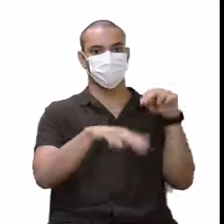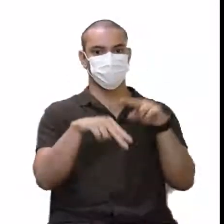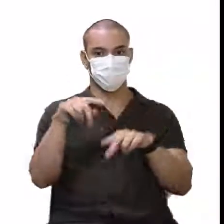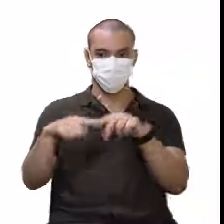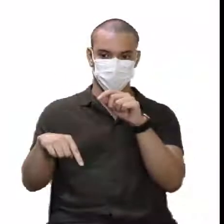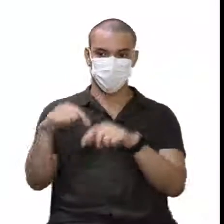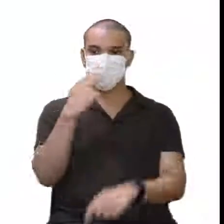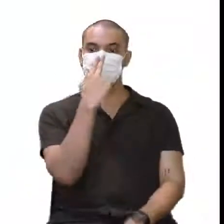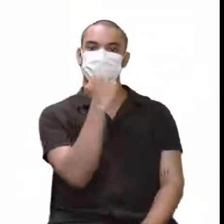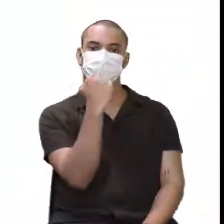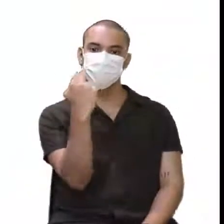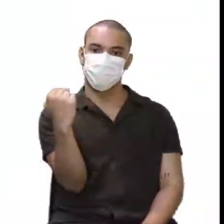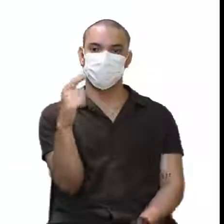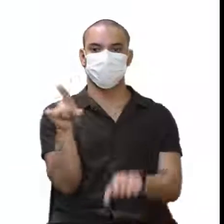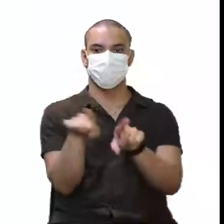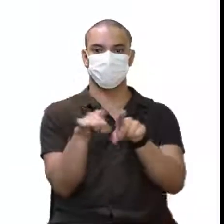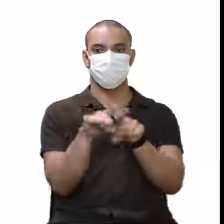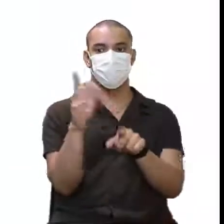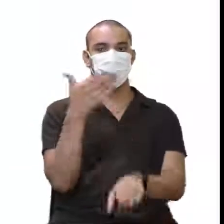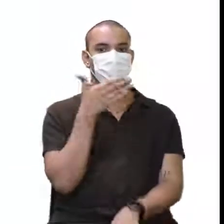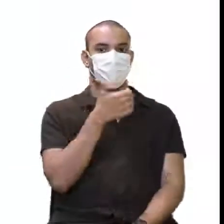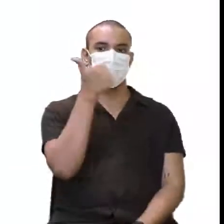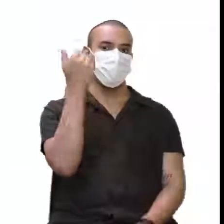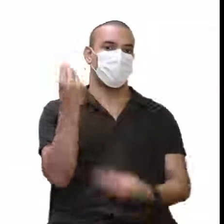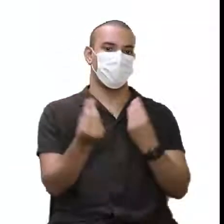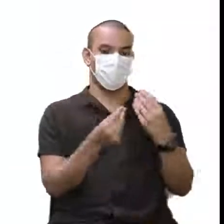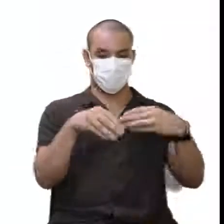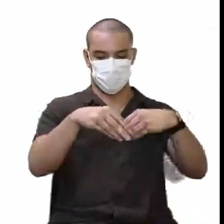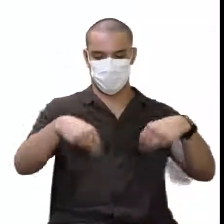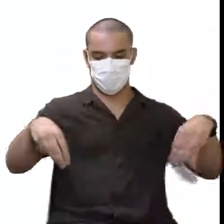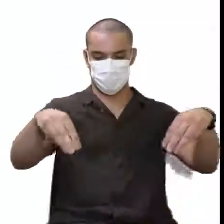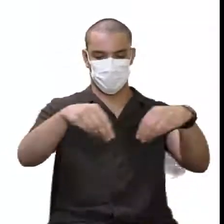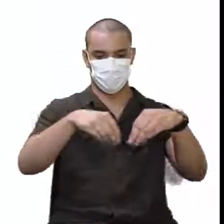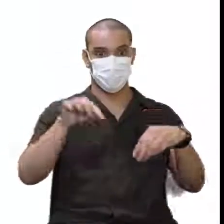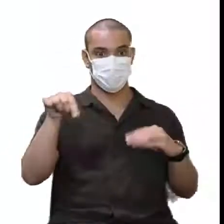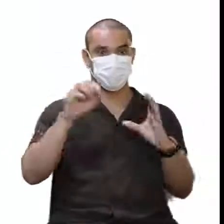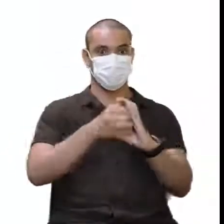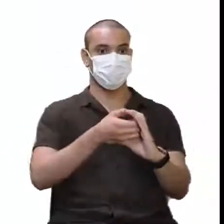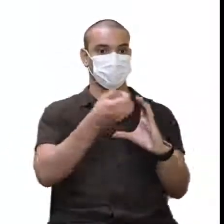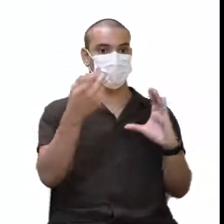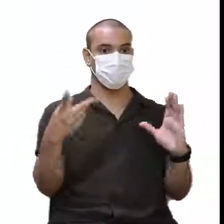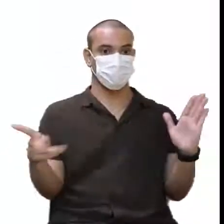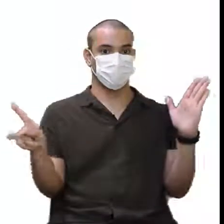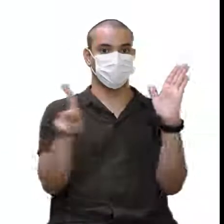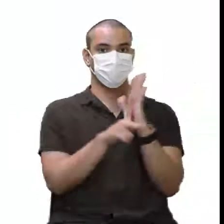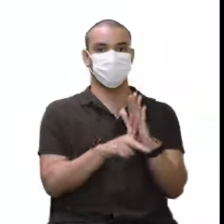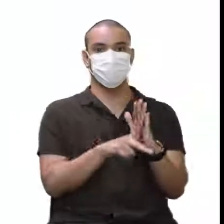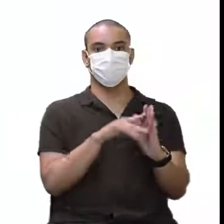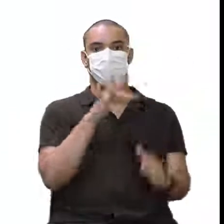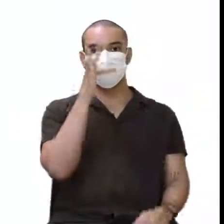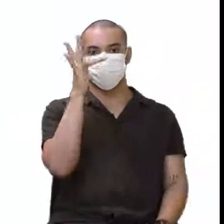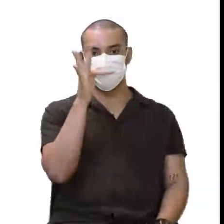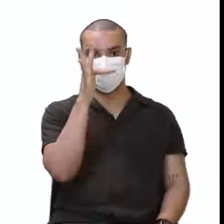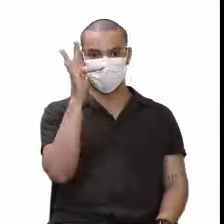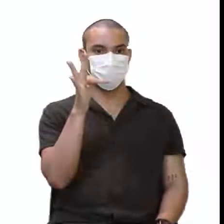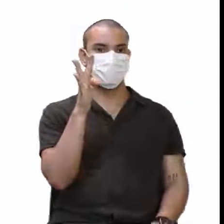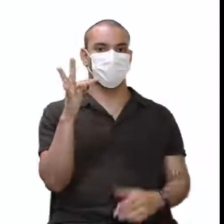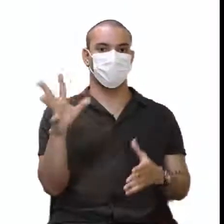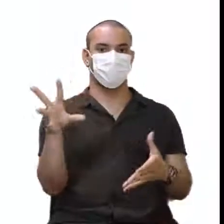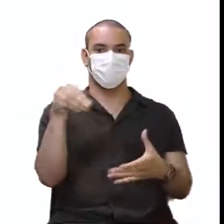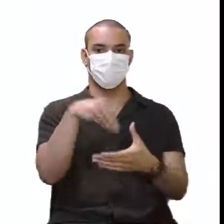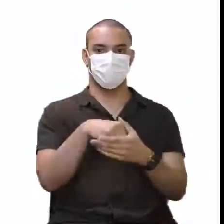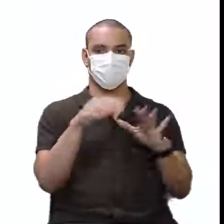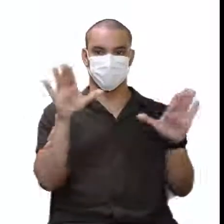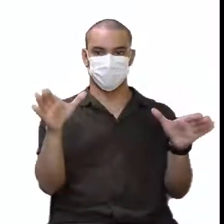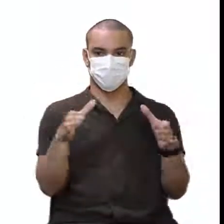por melhorar a qualidade do solo. Isso é uma característica dessas plantas, desse grupo de vegetais, as leguminosas,